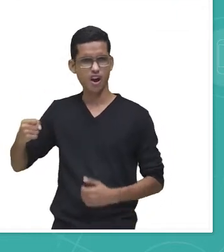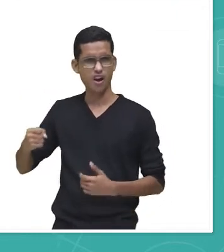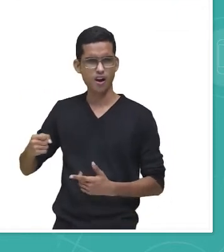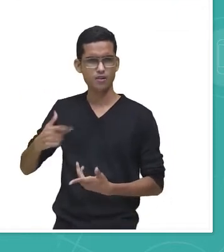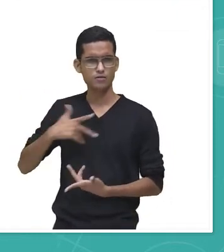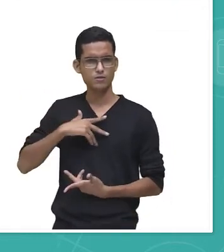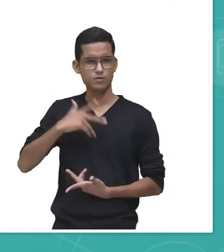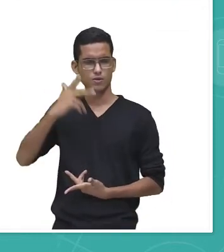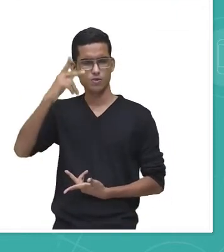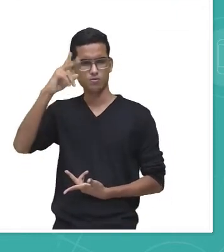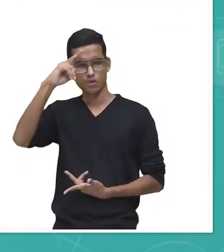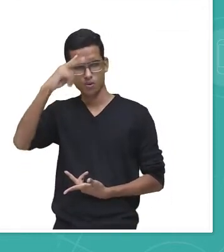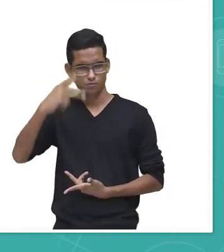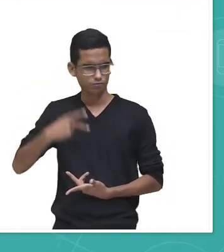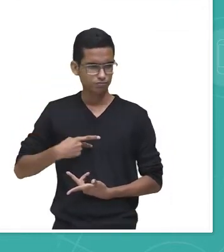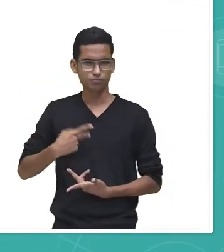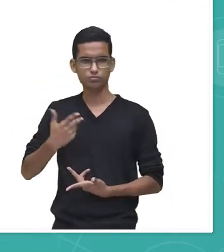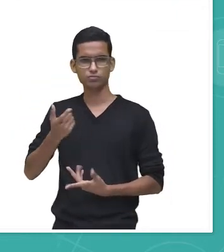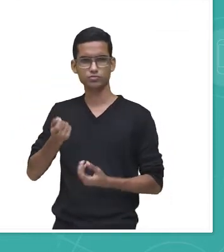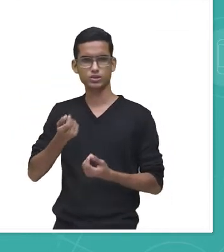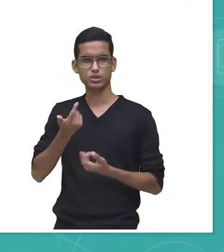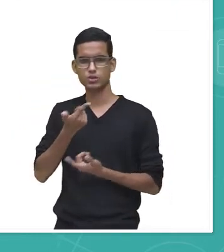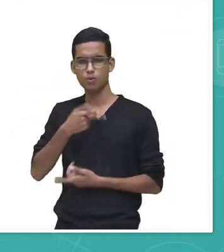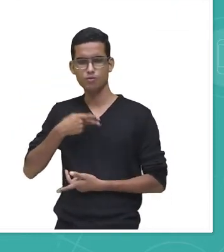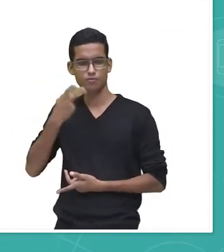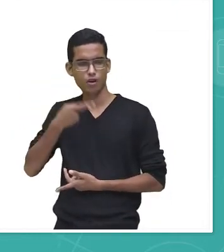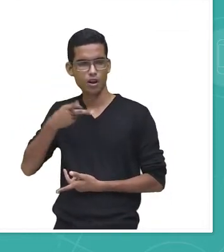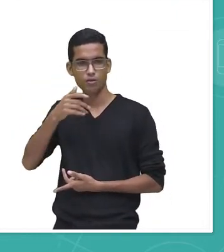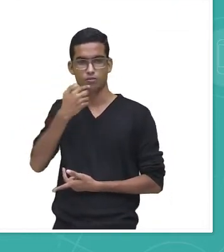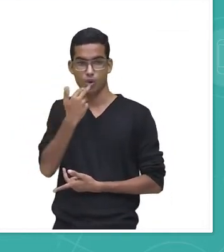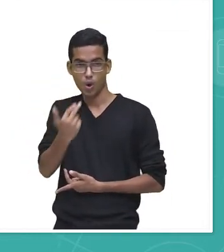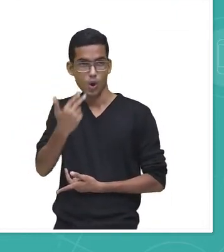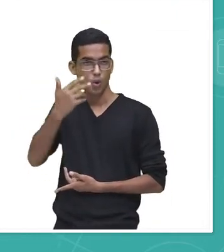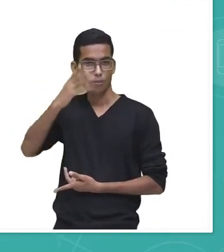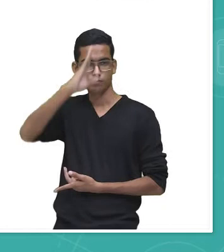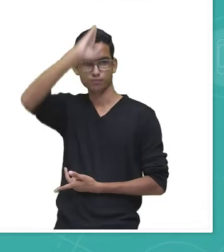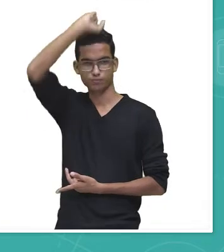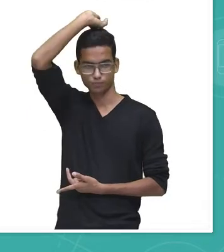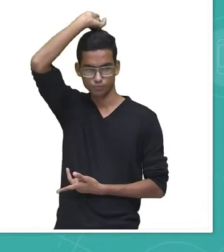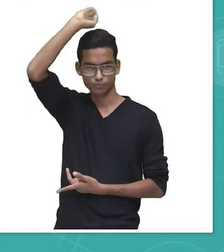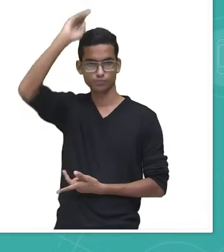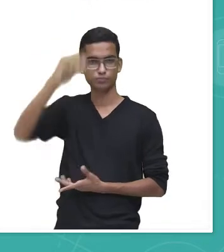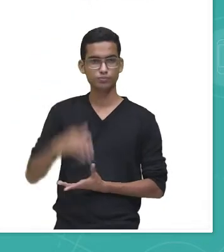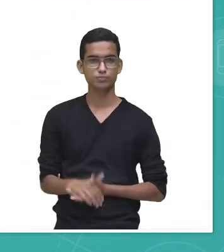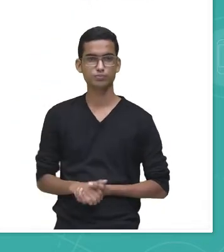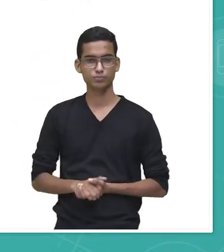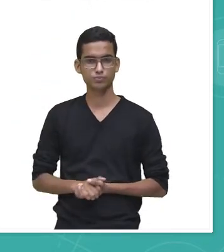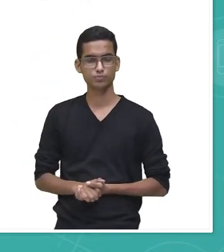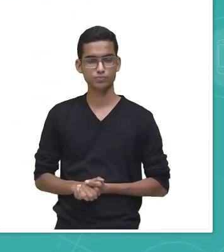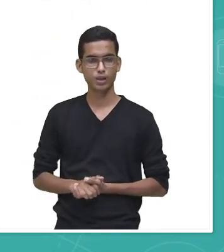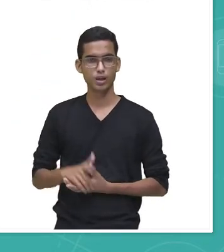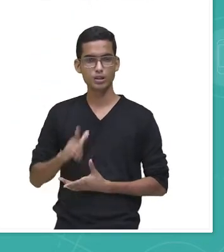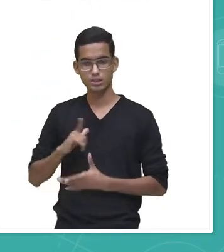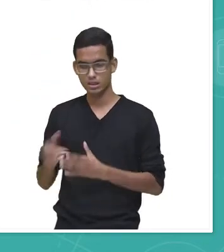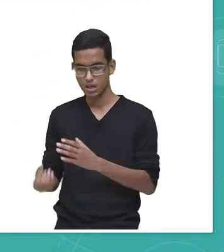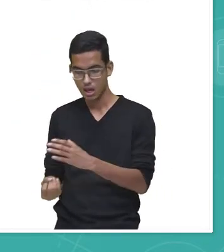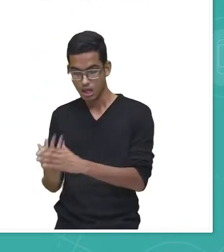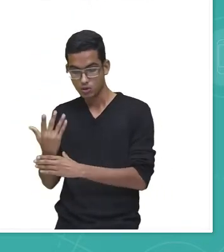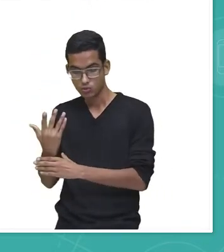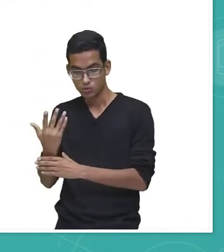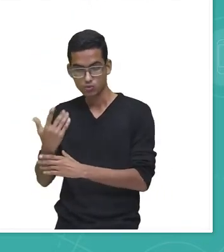a língua romana, que eram politeístas. E os romanos, eles vão ali dar origem à Igreja